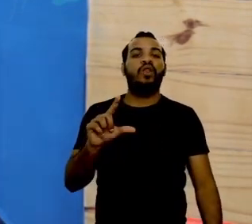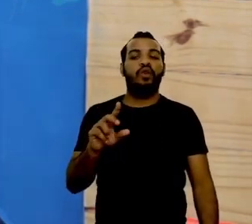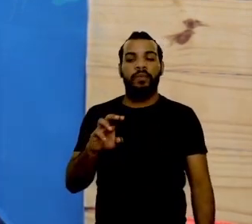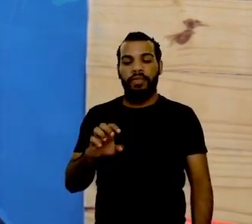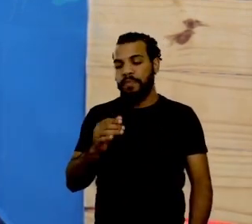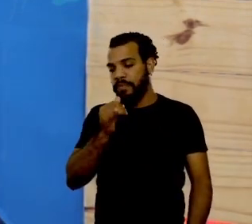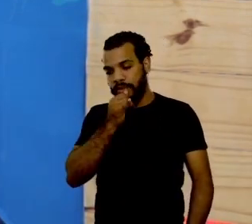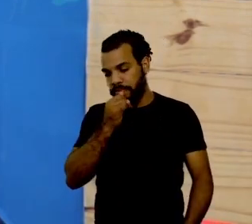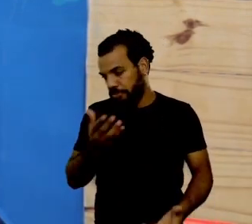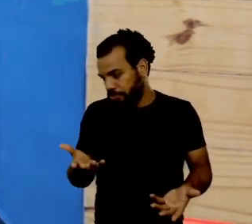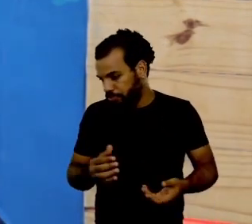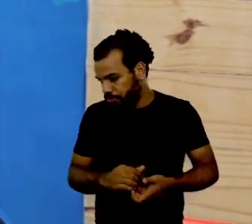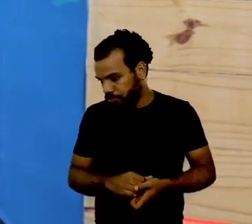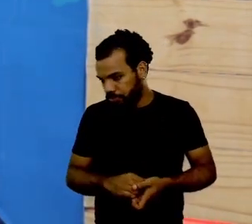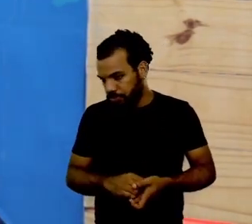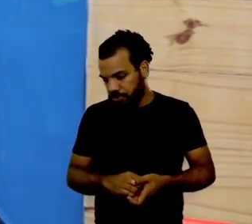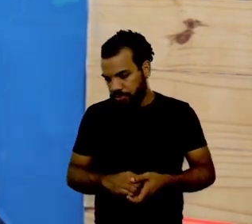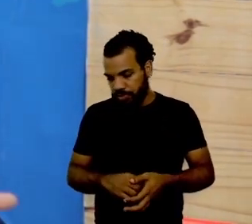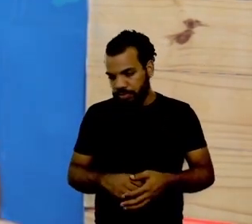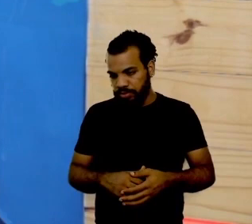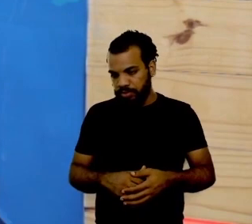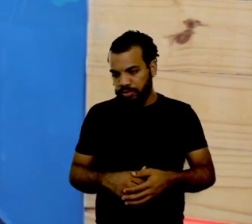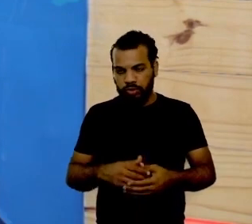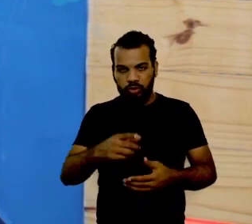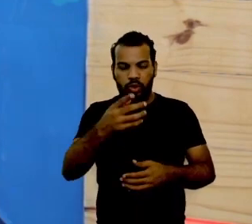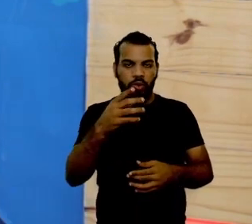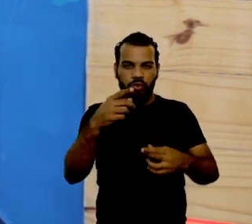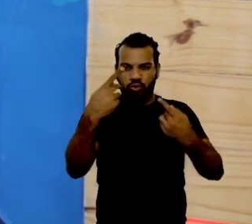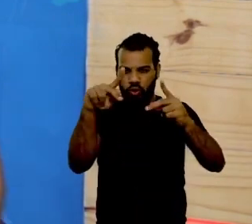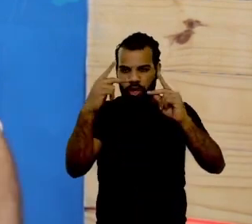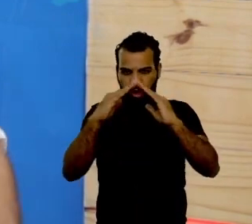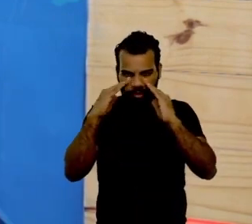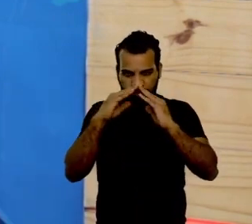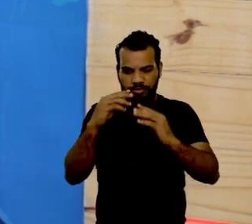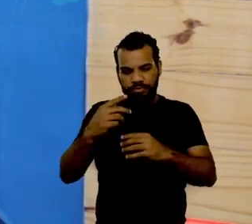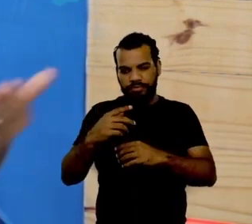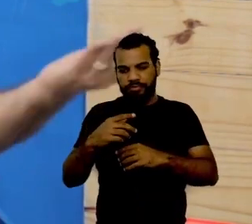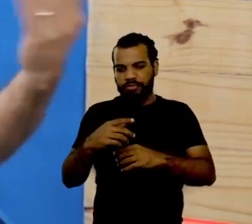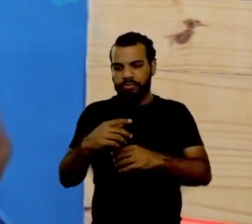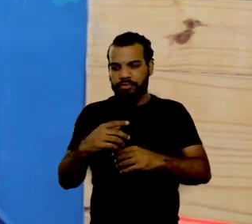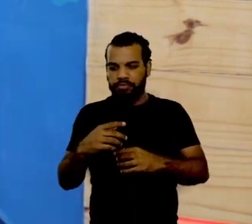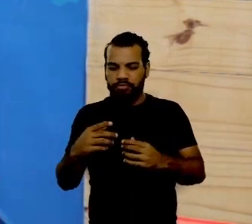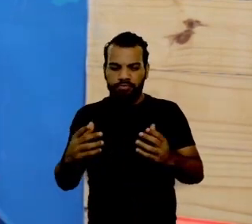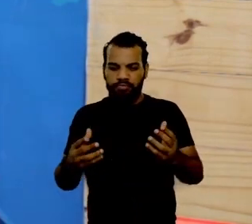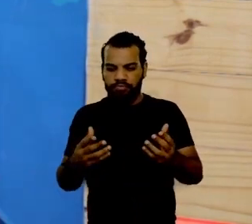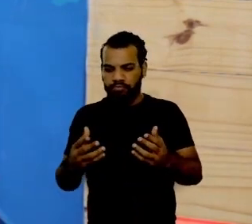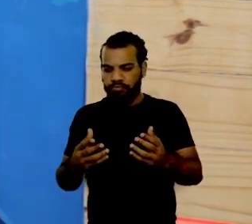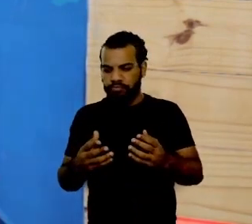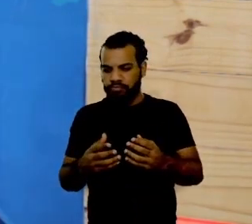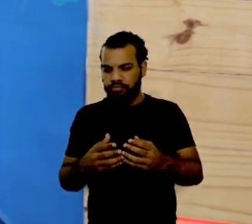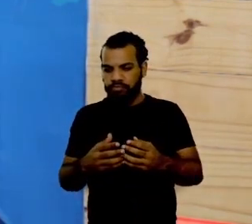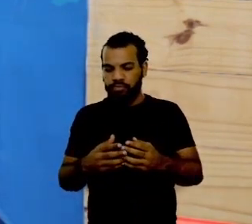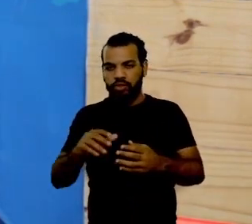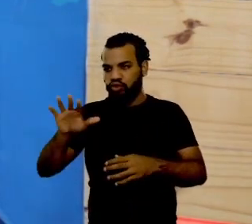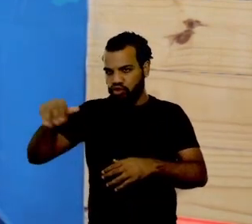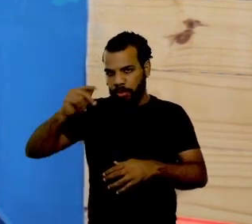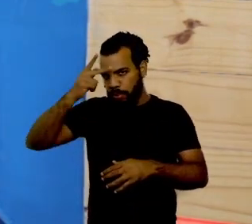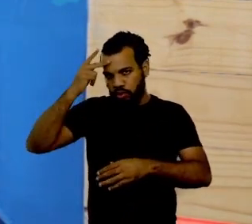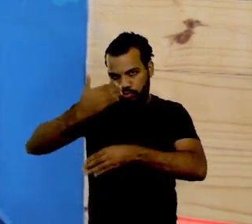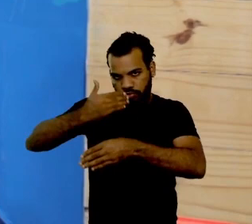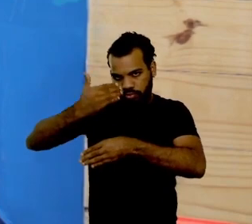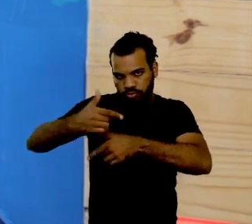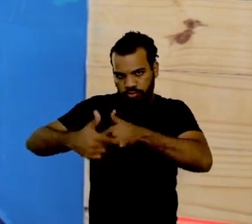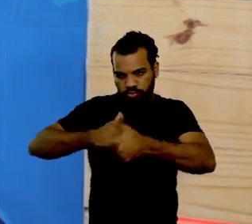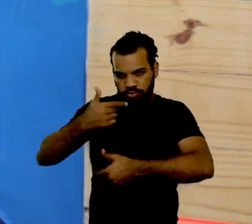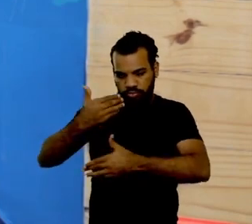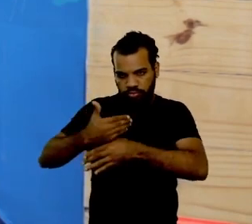você coloca, digamos, no seu quarto, você vai colocar e vai assentar, chama um pedreiro, né, para poder assentar